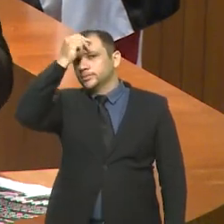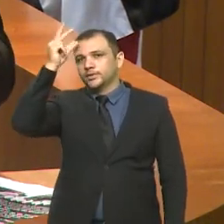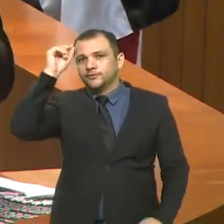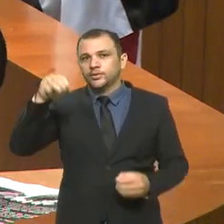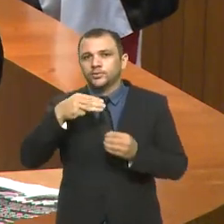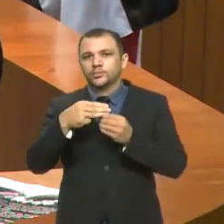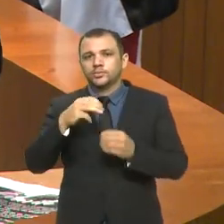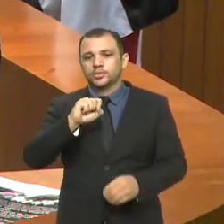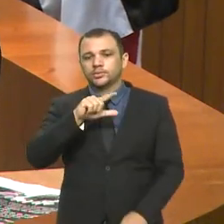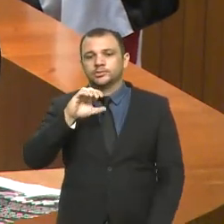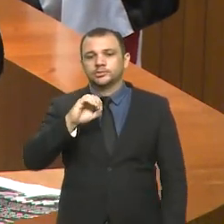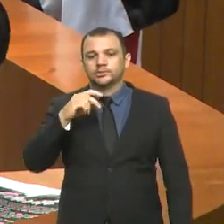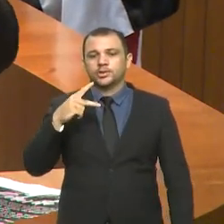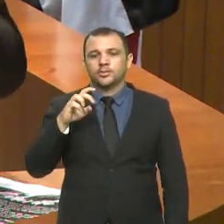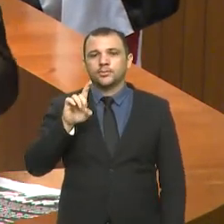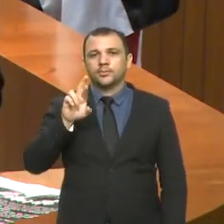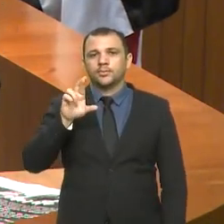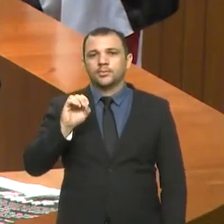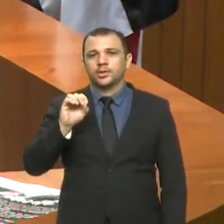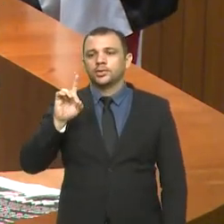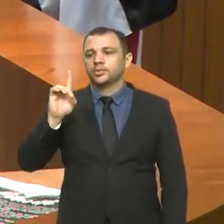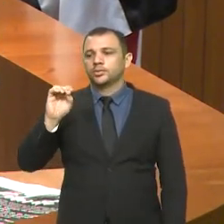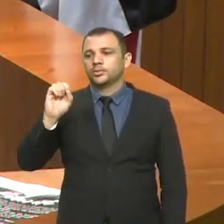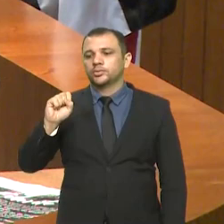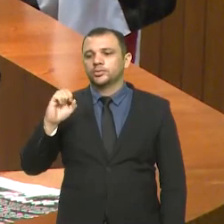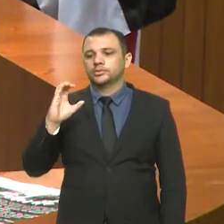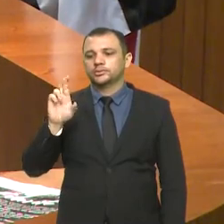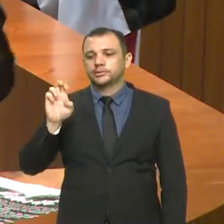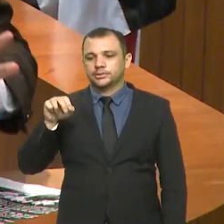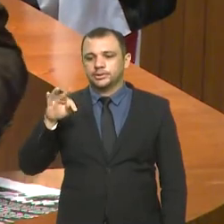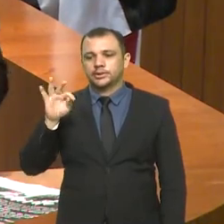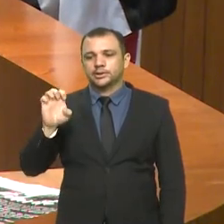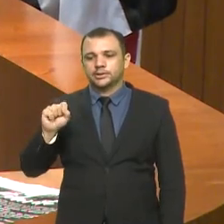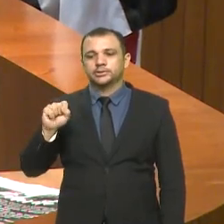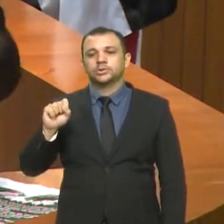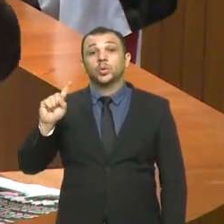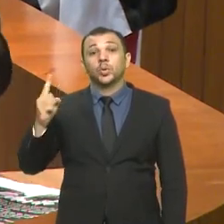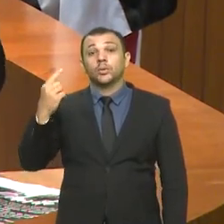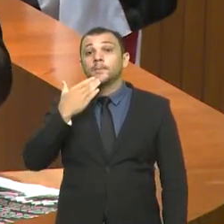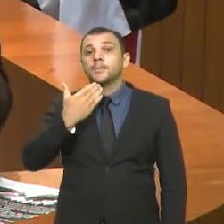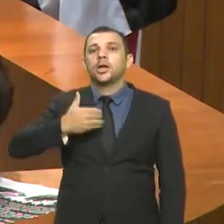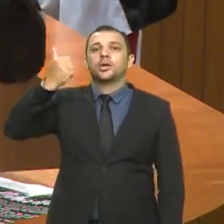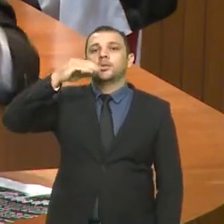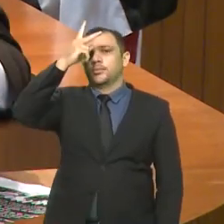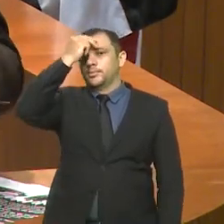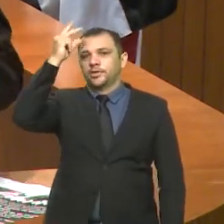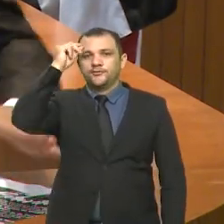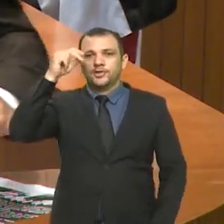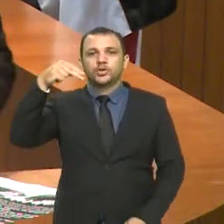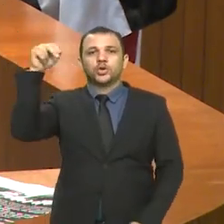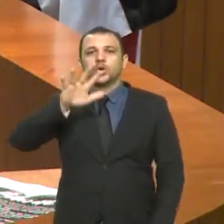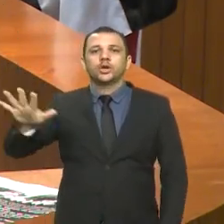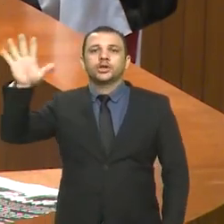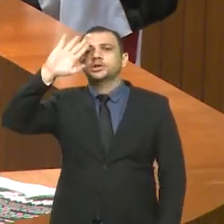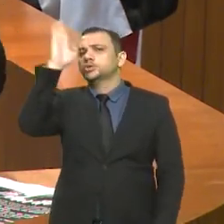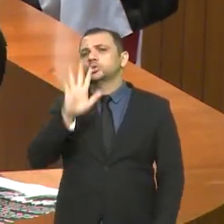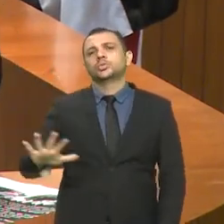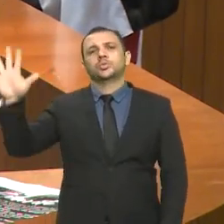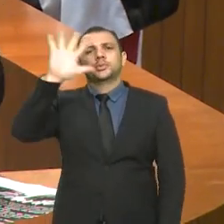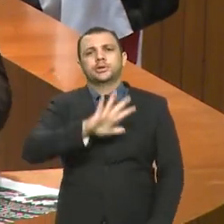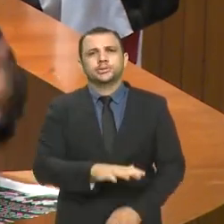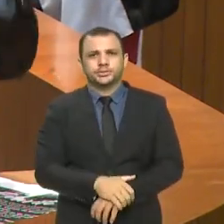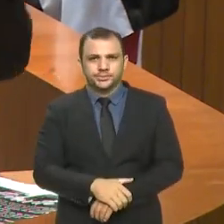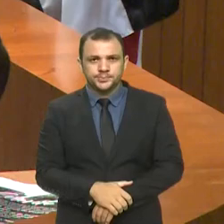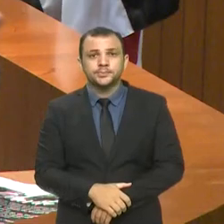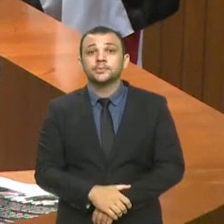considerado um dos melhores prefeitos do Nordeste, um dos melhores do Brasil, serve de exemplo a todos os prefeitos do estado do Maranhão.